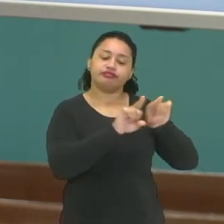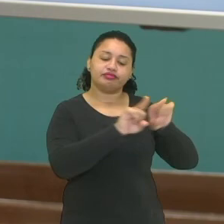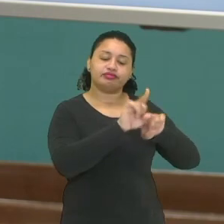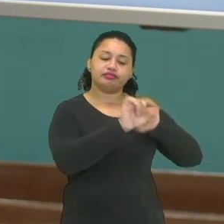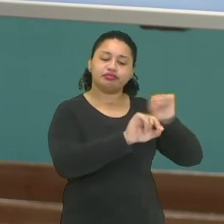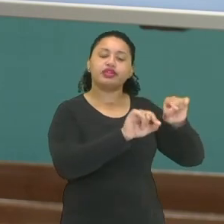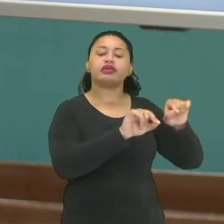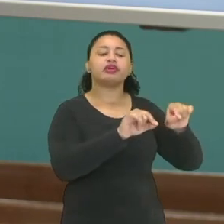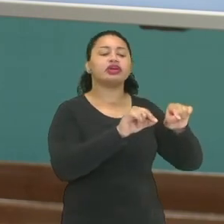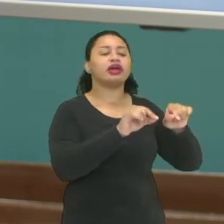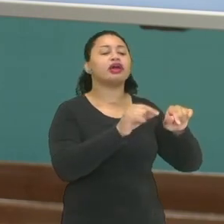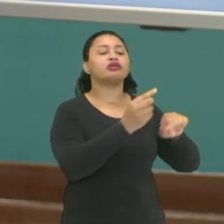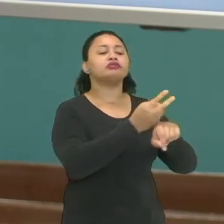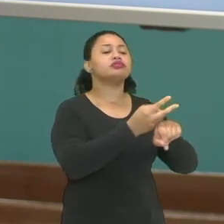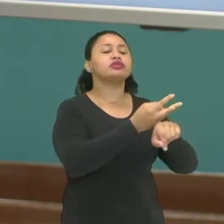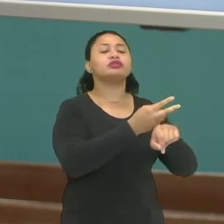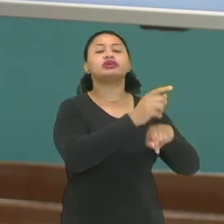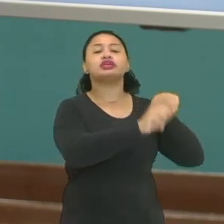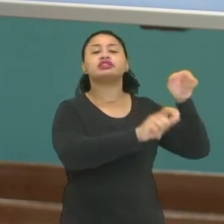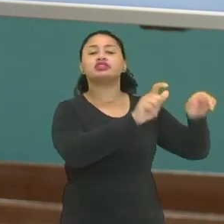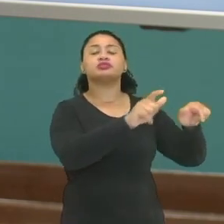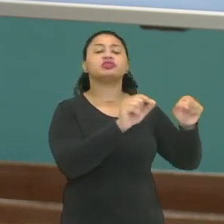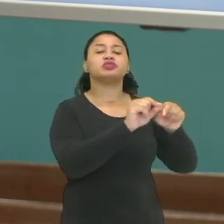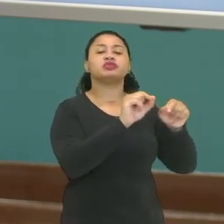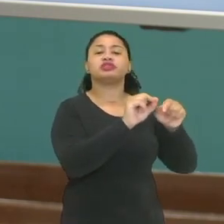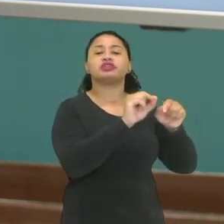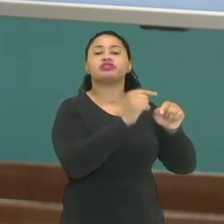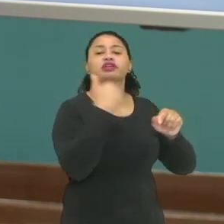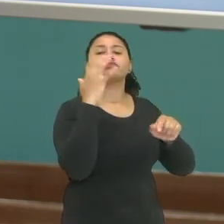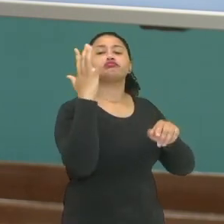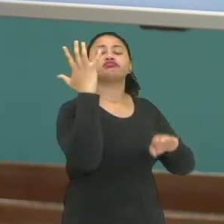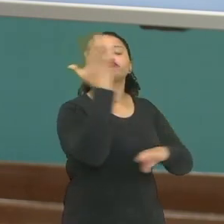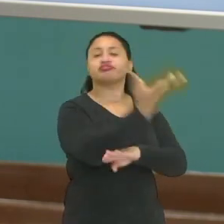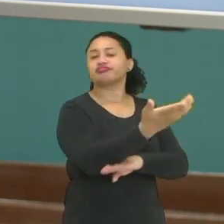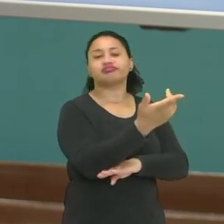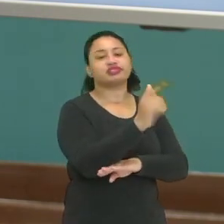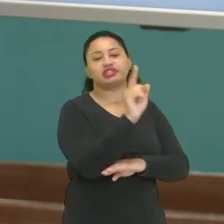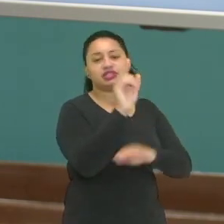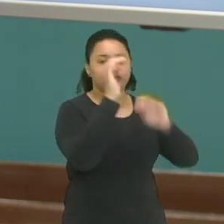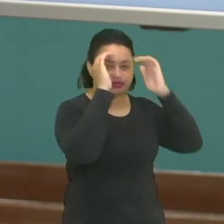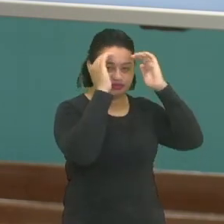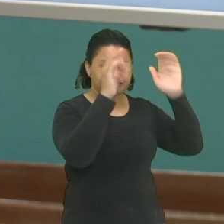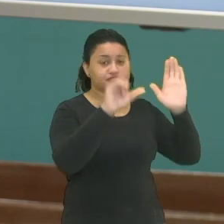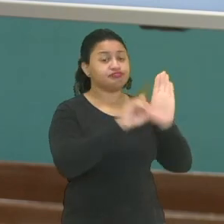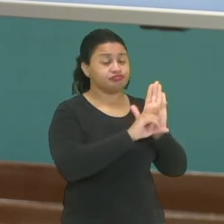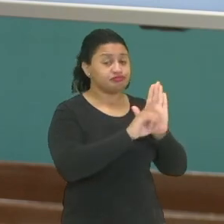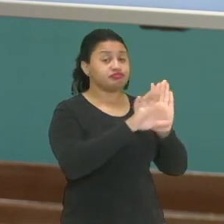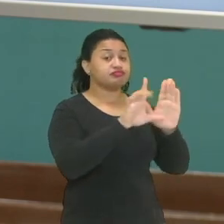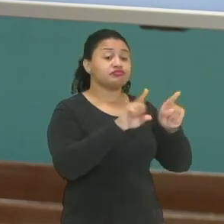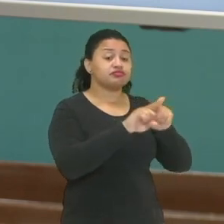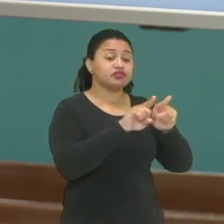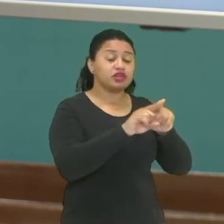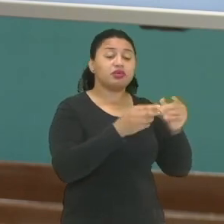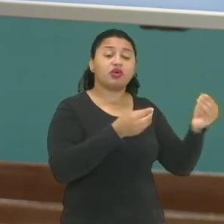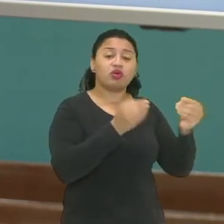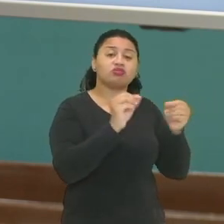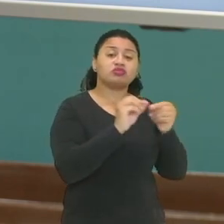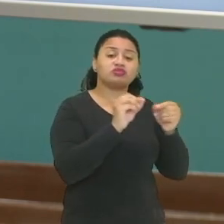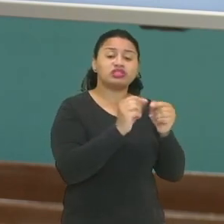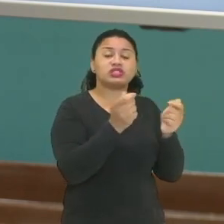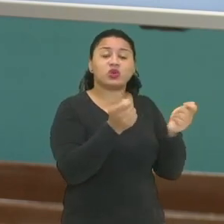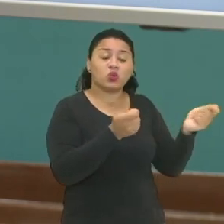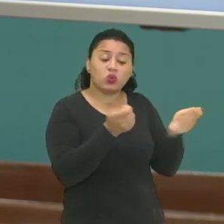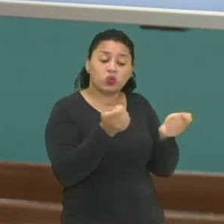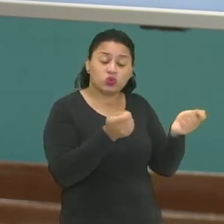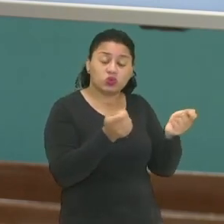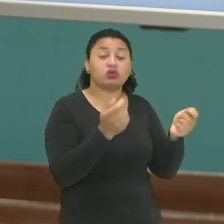ir atrás, né, dessas pessoas que fazem o desmatamento, no caso, ilegal, e também controlar o desmatamento legalizado. Então tem que ter também um